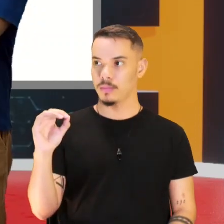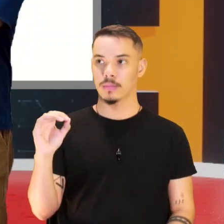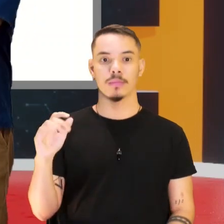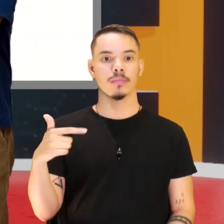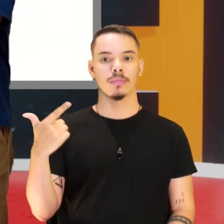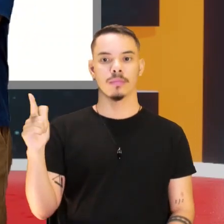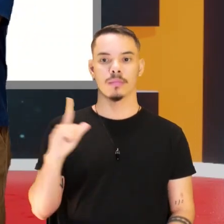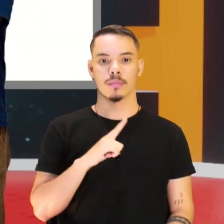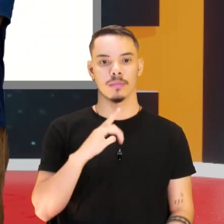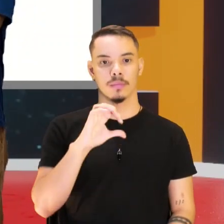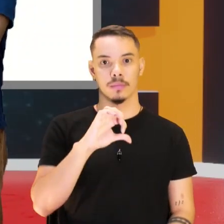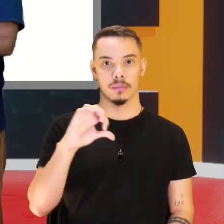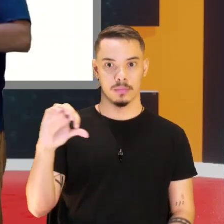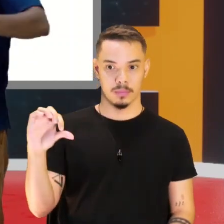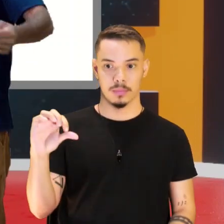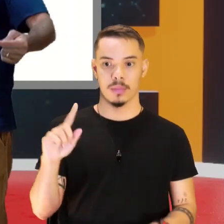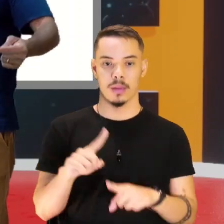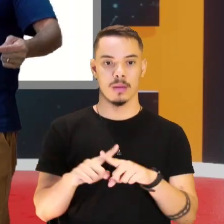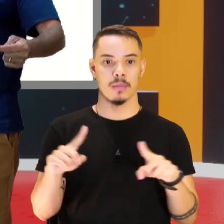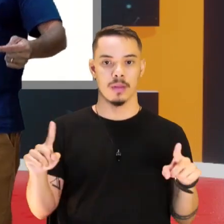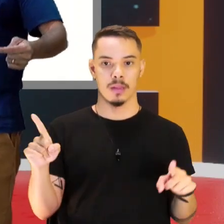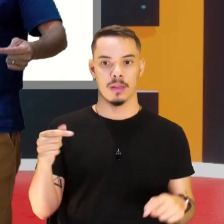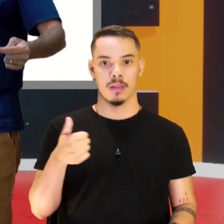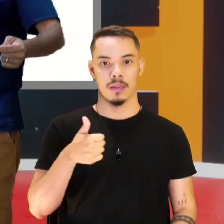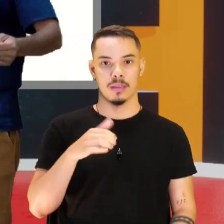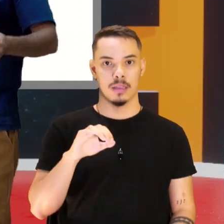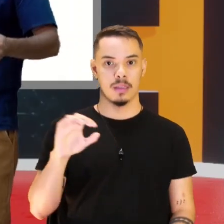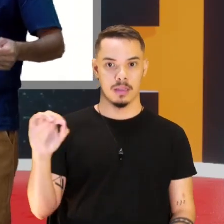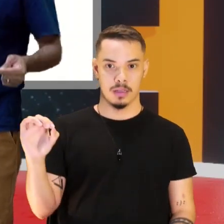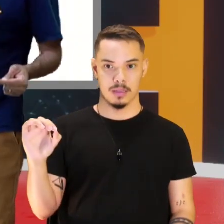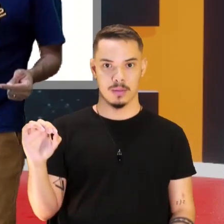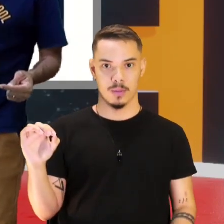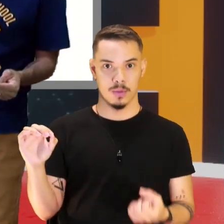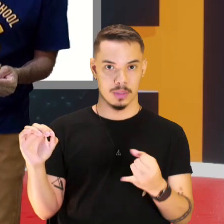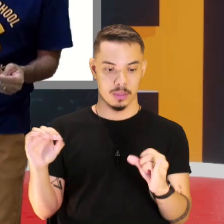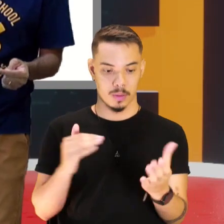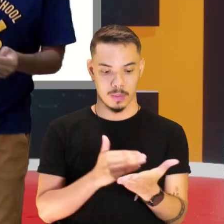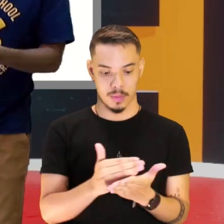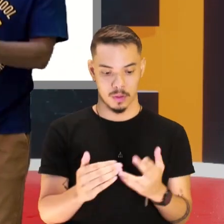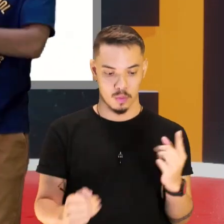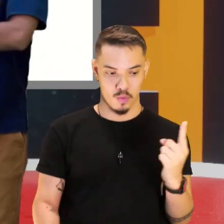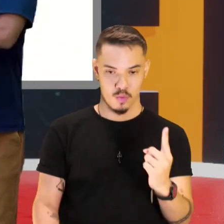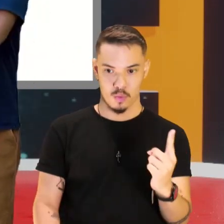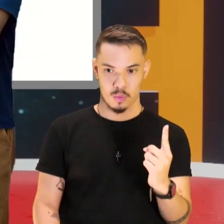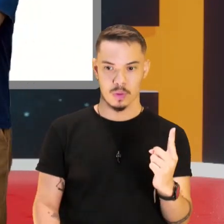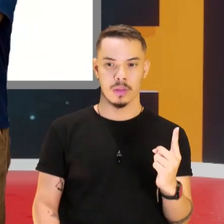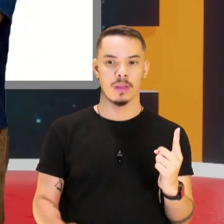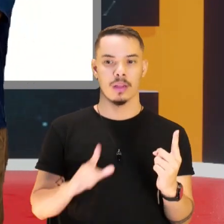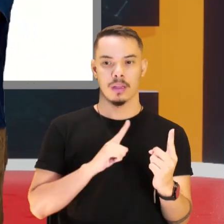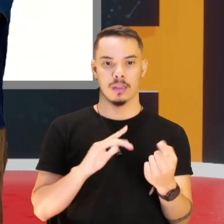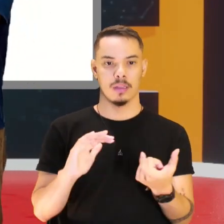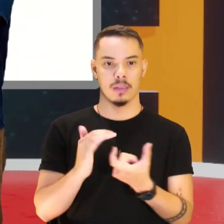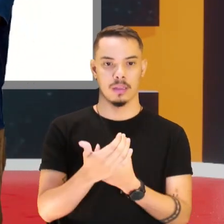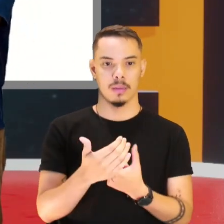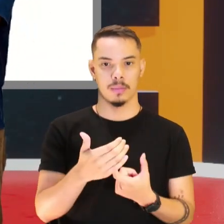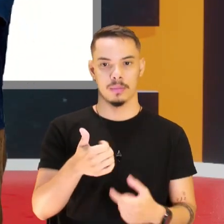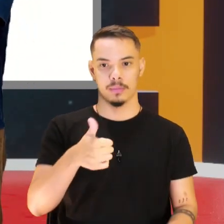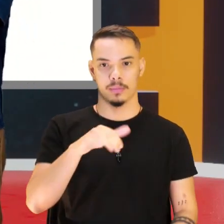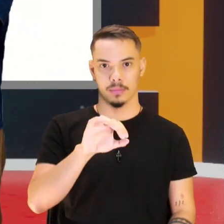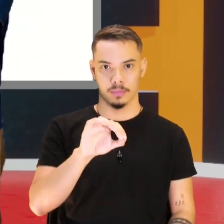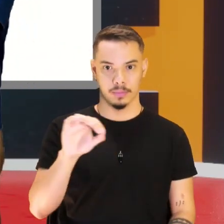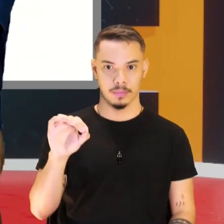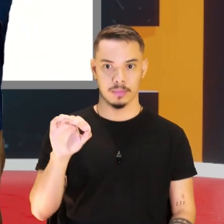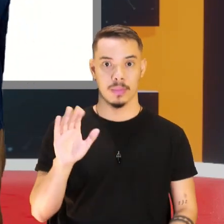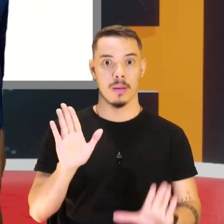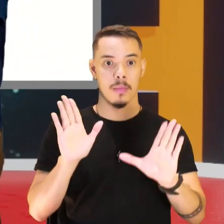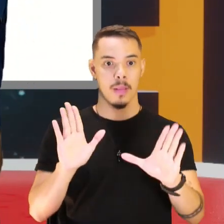posição 99, mas ele era o centésimo. Se começássemos do 1, esse termo ia ser o centésimo,